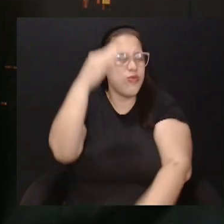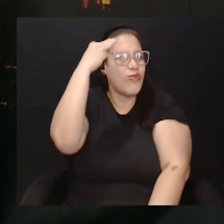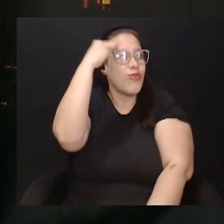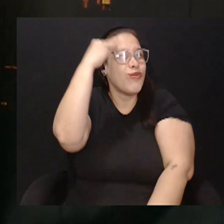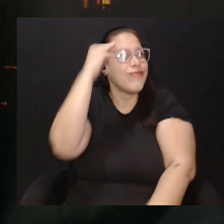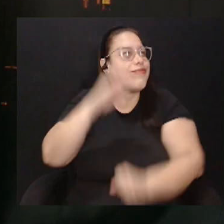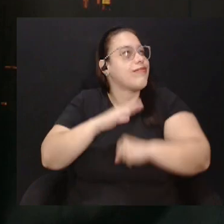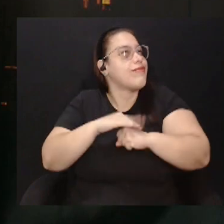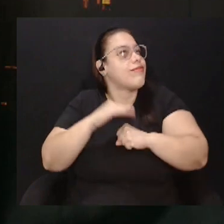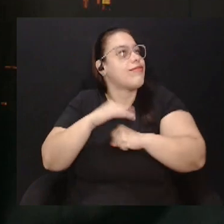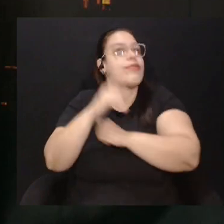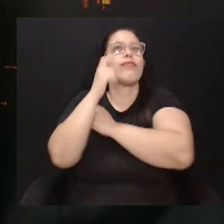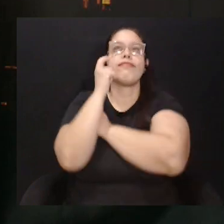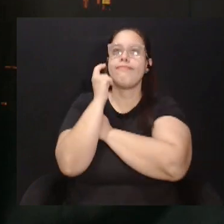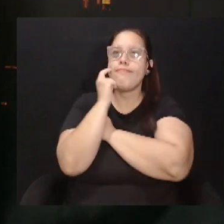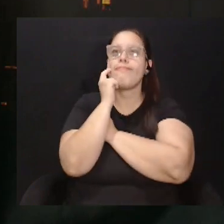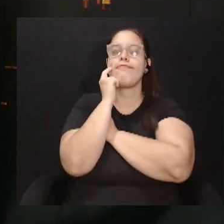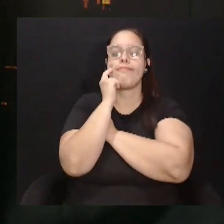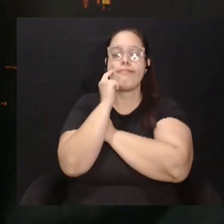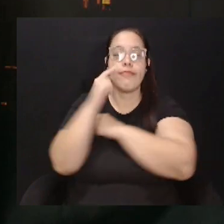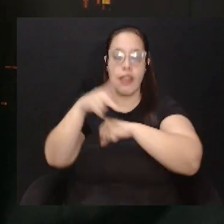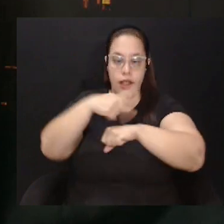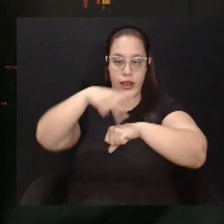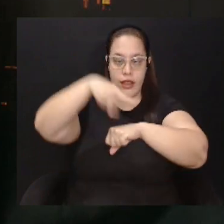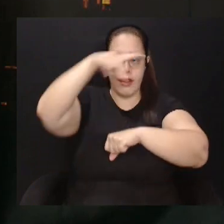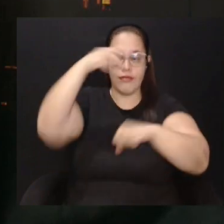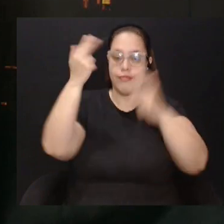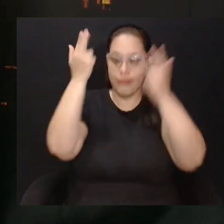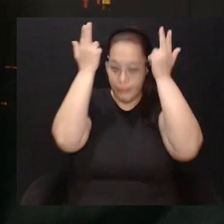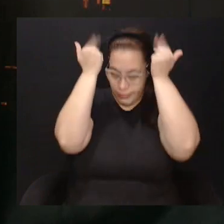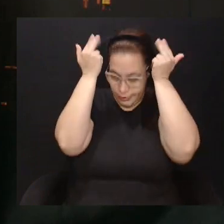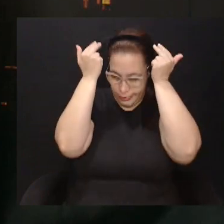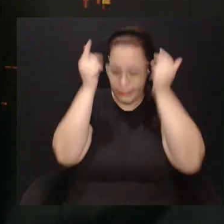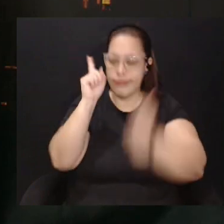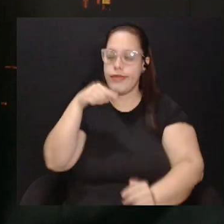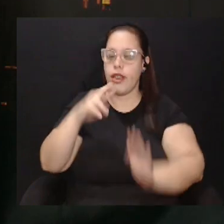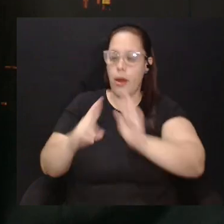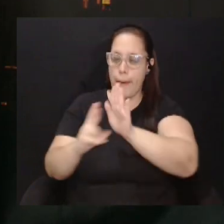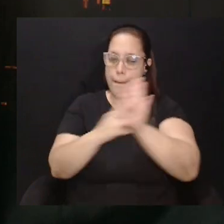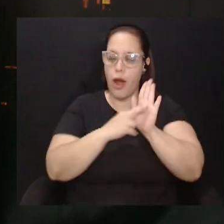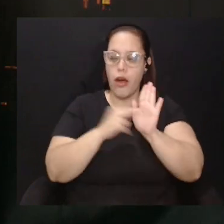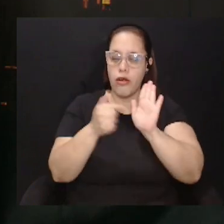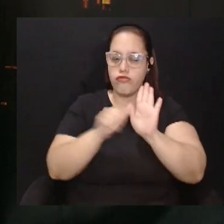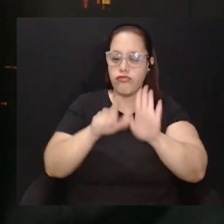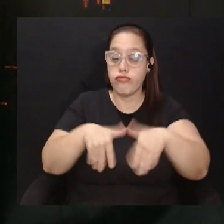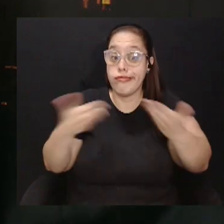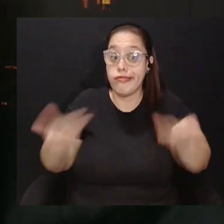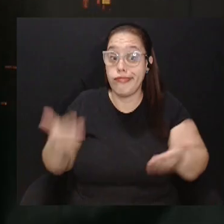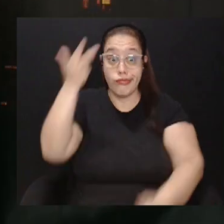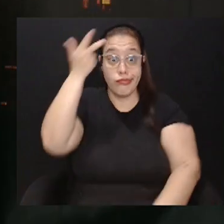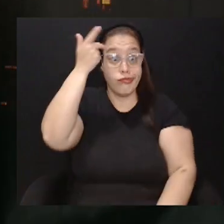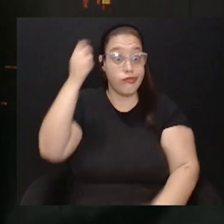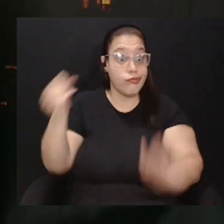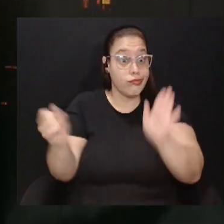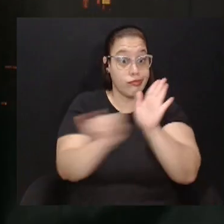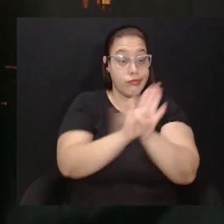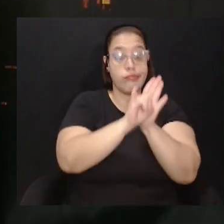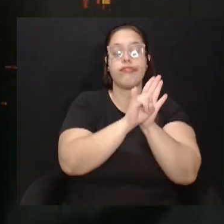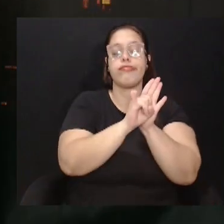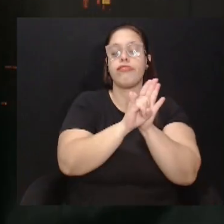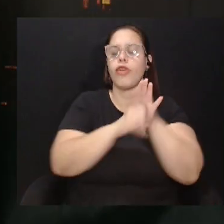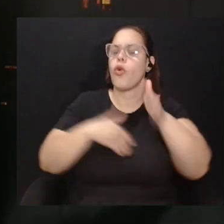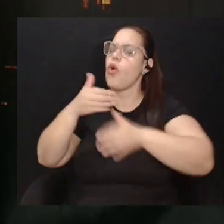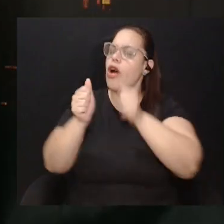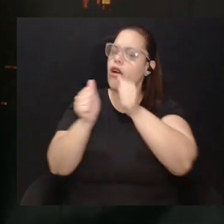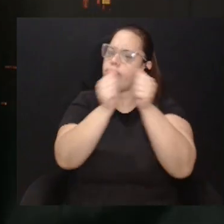gente fala da Páscoa e a Páscoa revela como tradição e identidade caminham juntas, mesmo